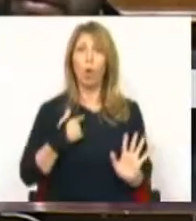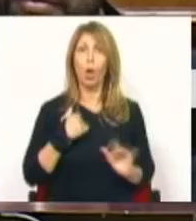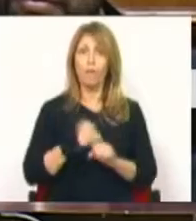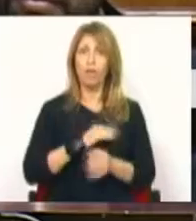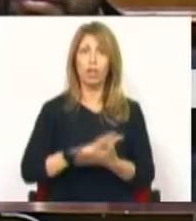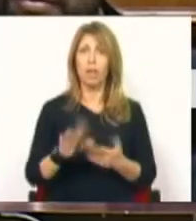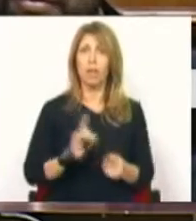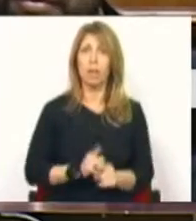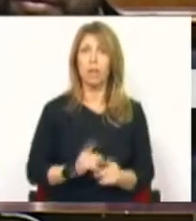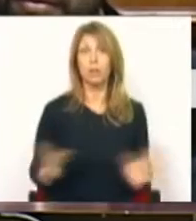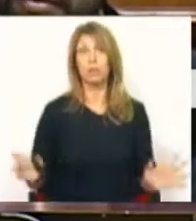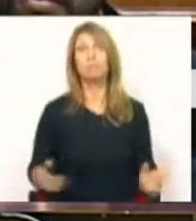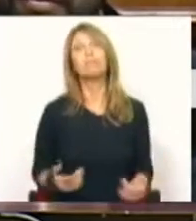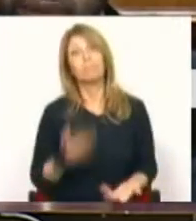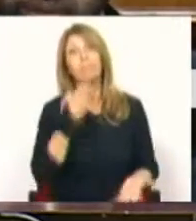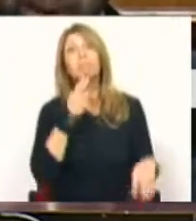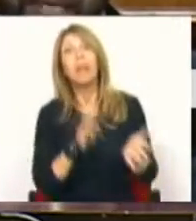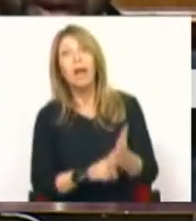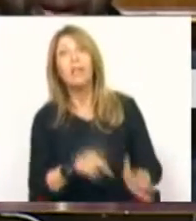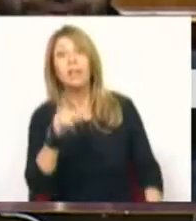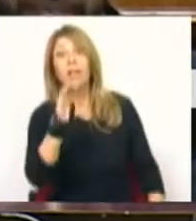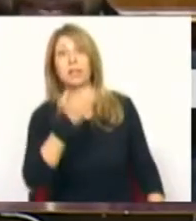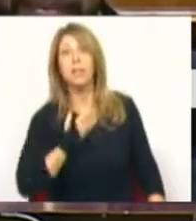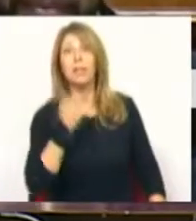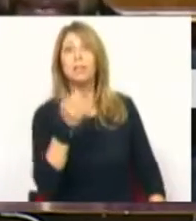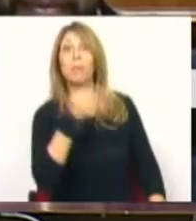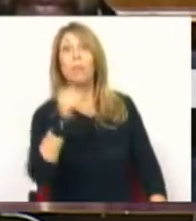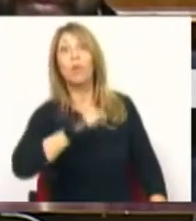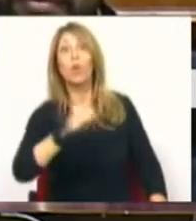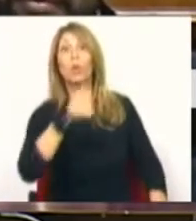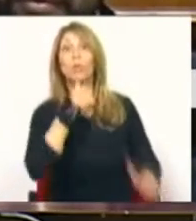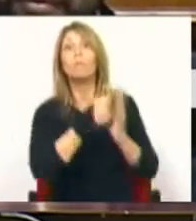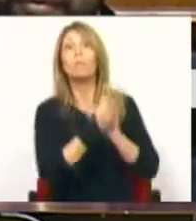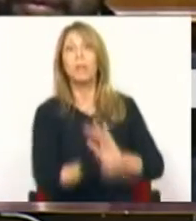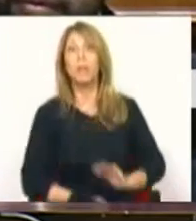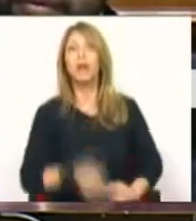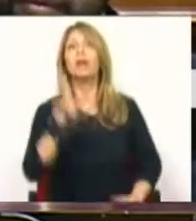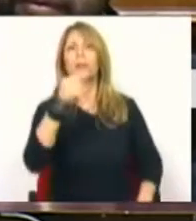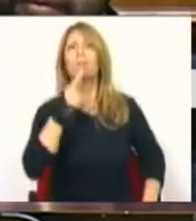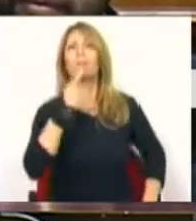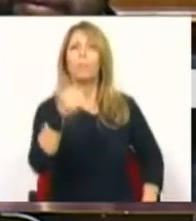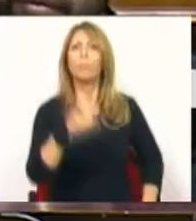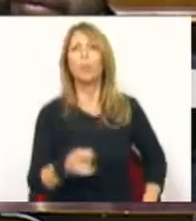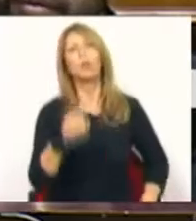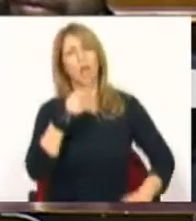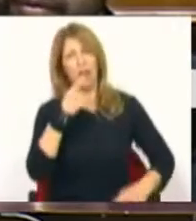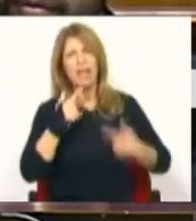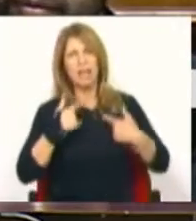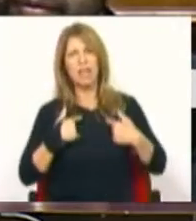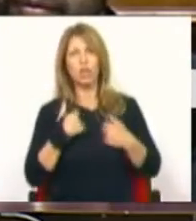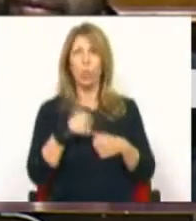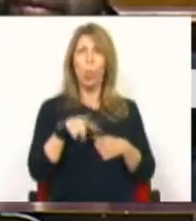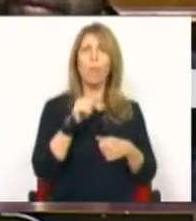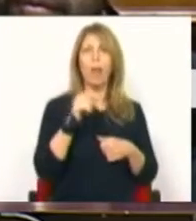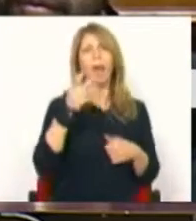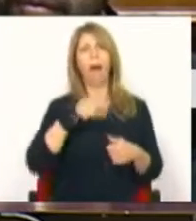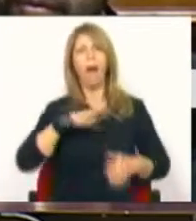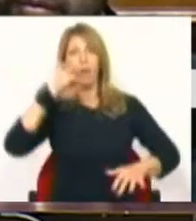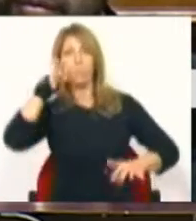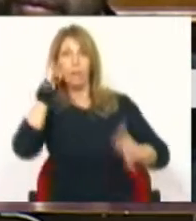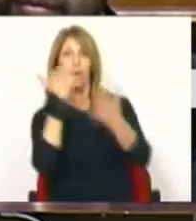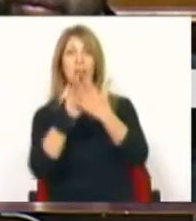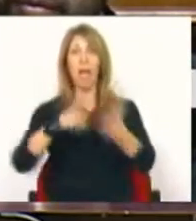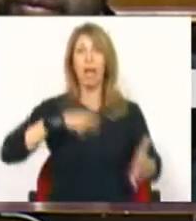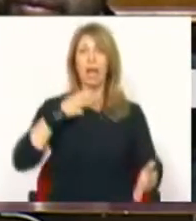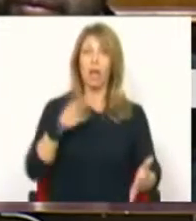celeste pt foi contra esta medida e também nos perguntam se está diz que o bloco de esquerda quer penalizar os mais ricos e que não é assim que se combate